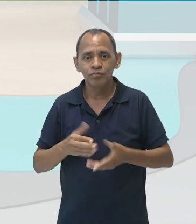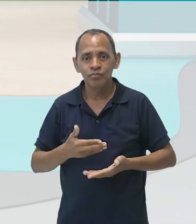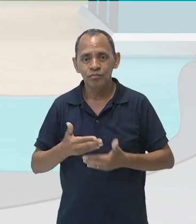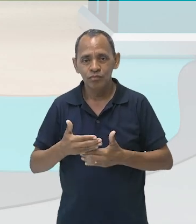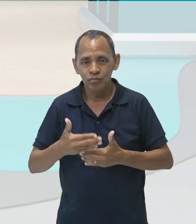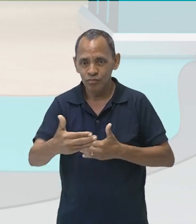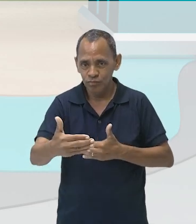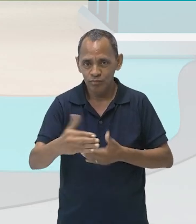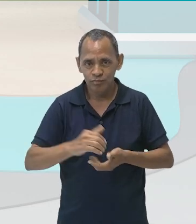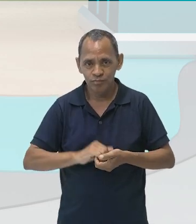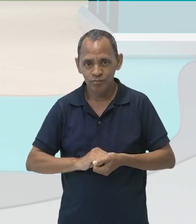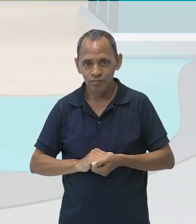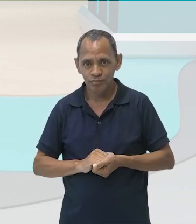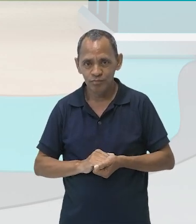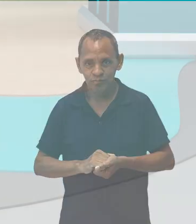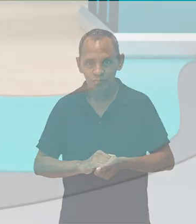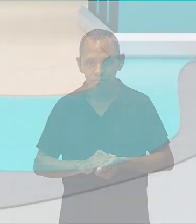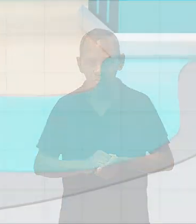iniciar essa revisão.